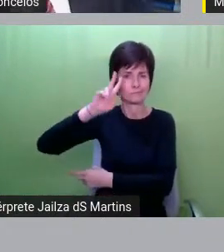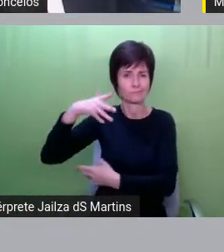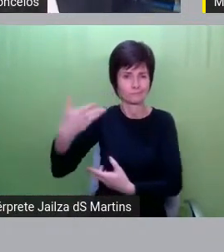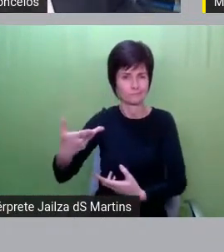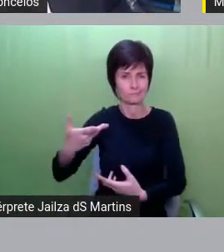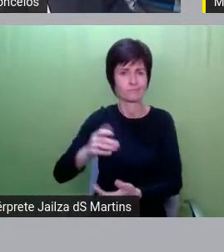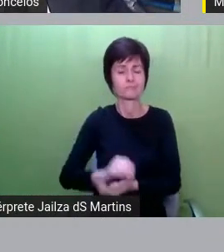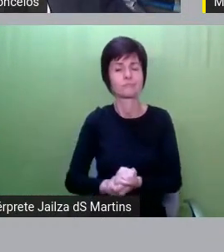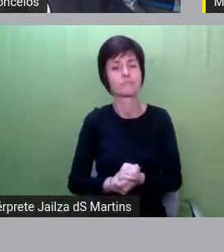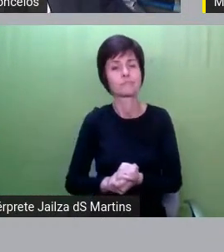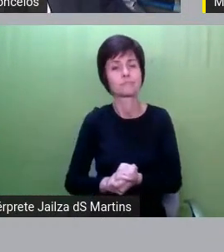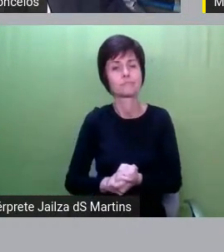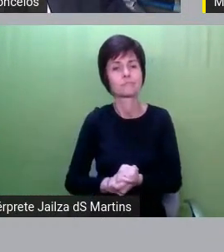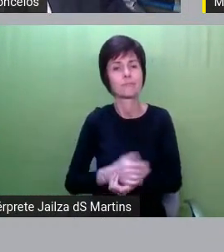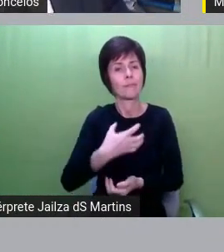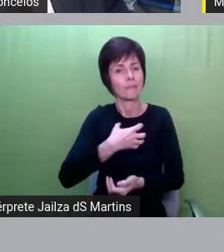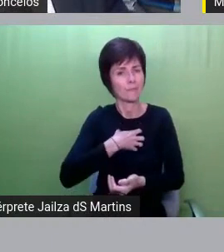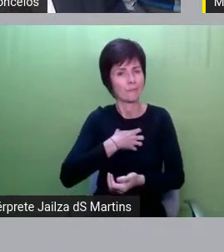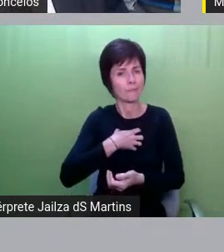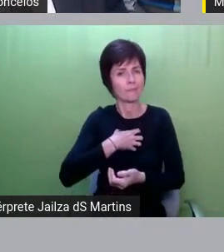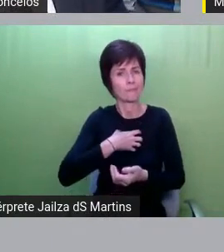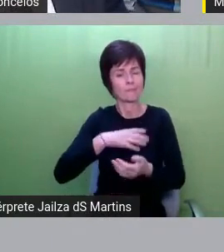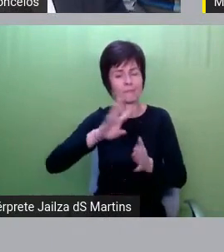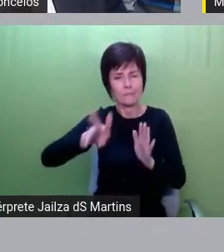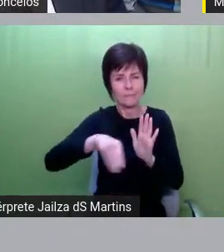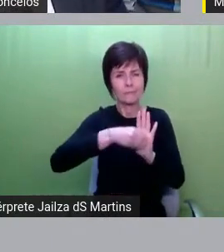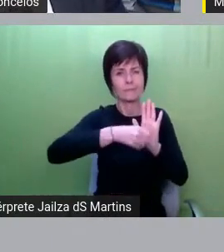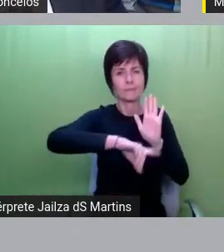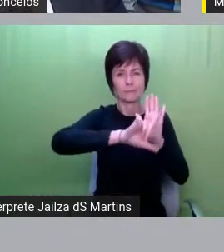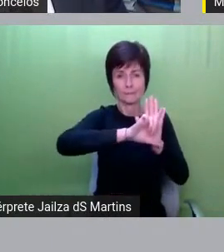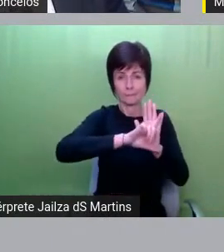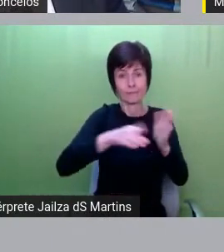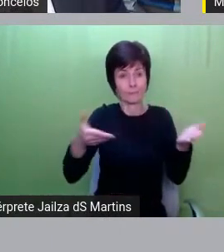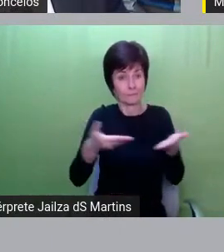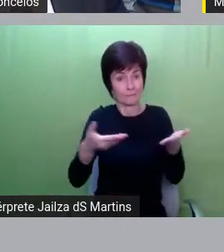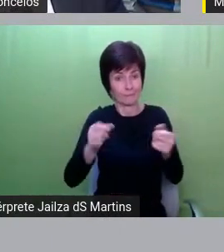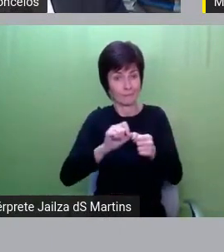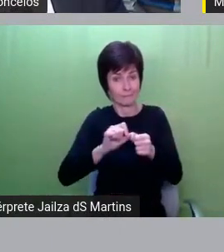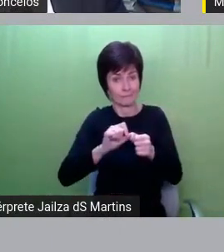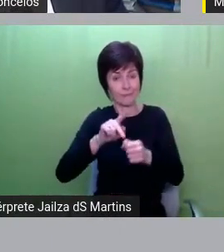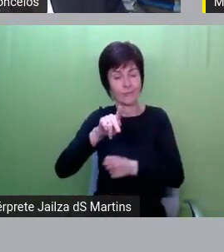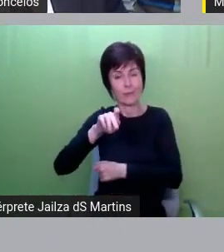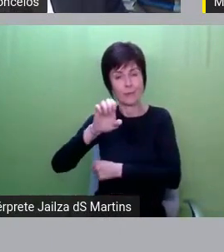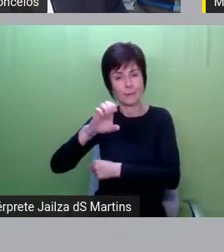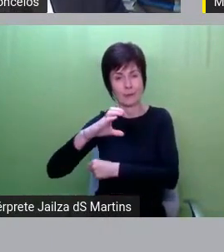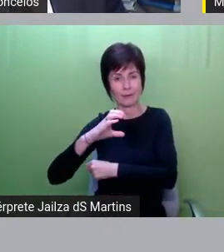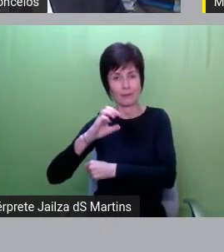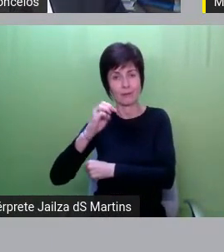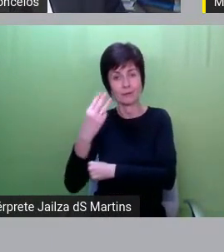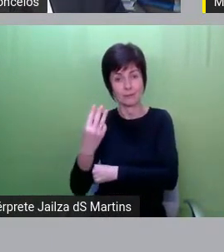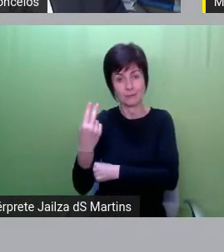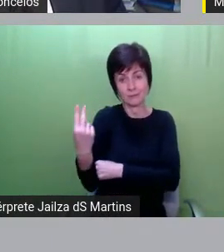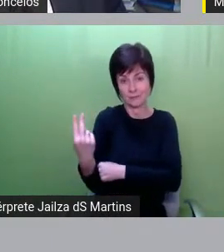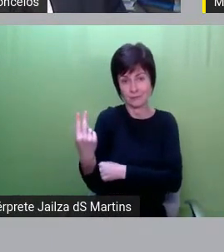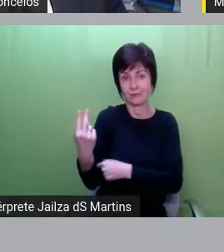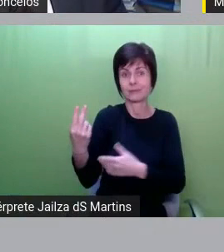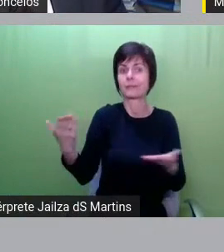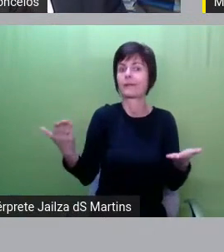E essas medidas recentes, essas emendas constitucionais recentes, e a PEC 32 que está no forno,